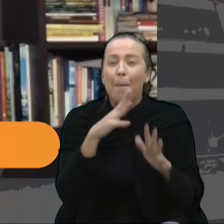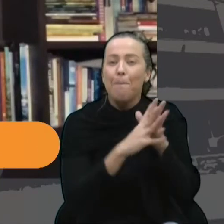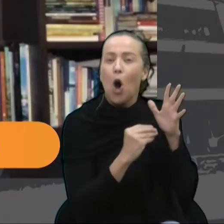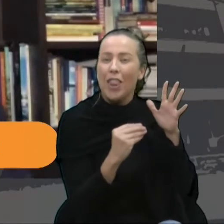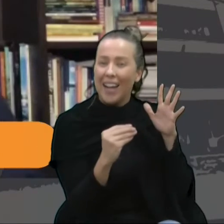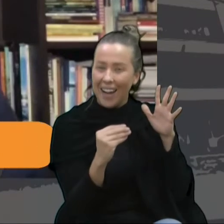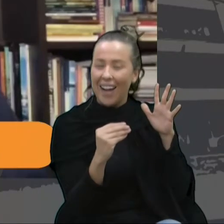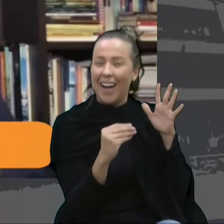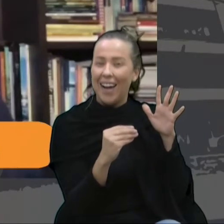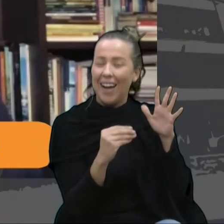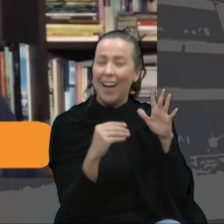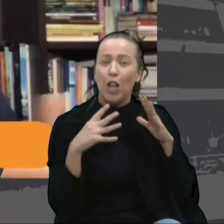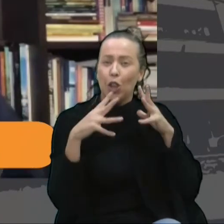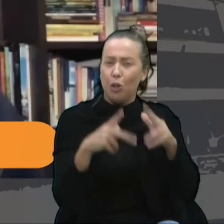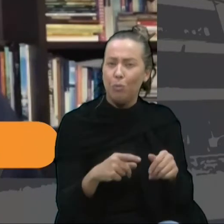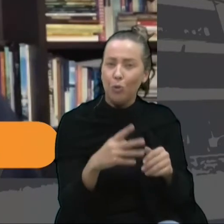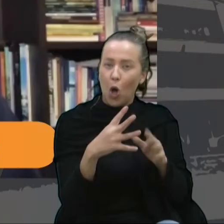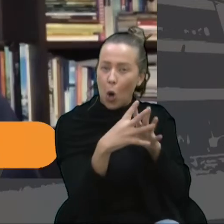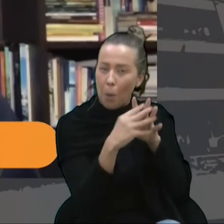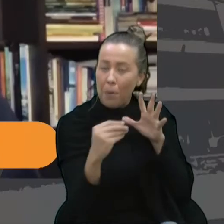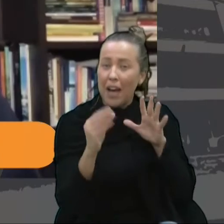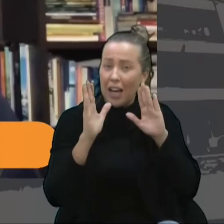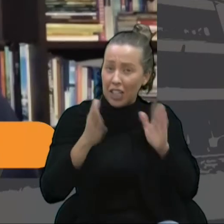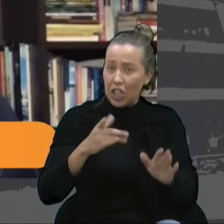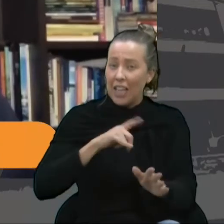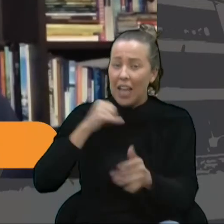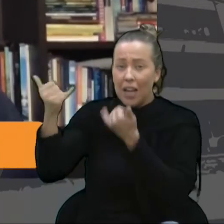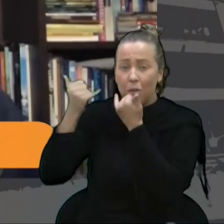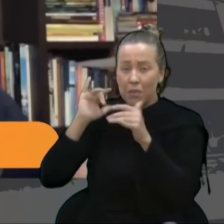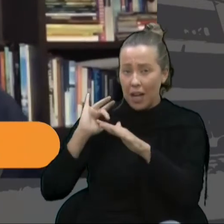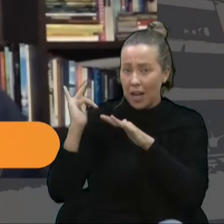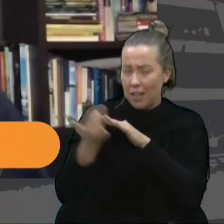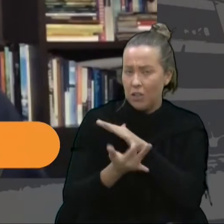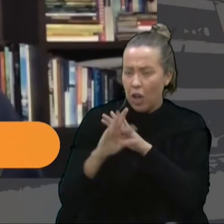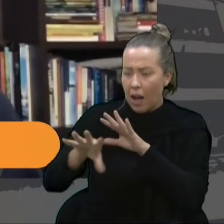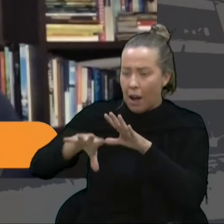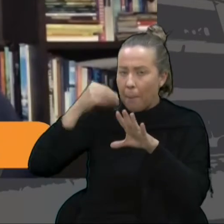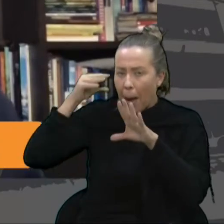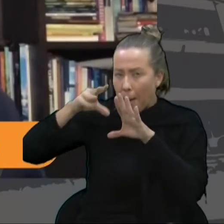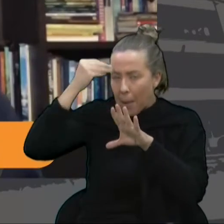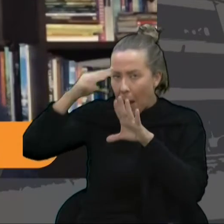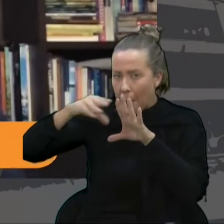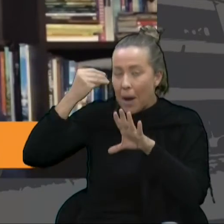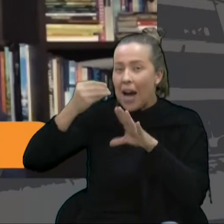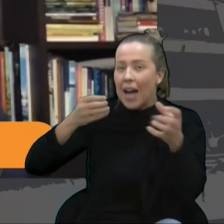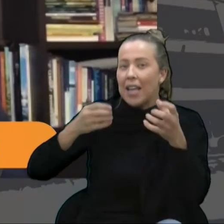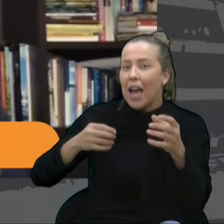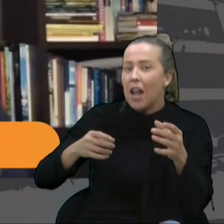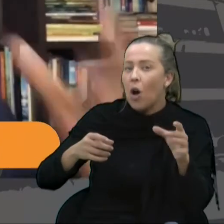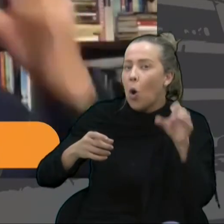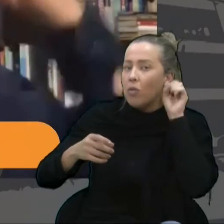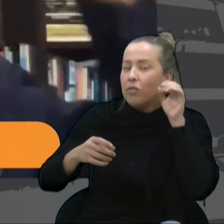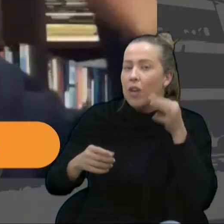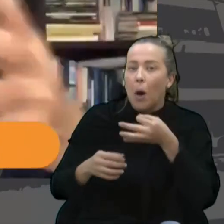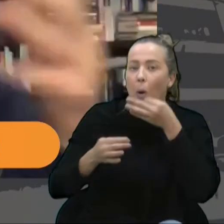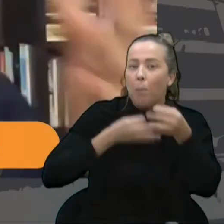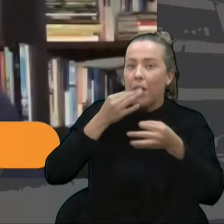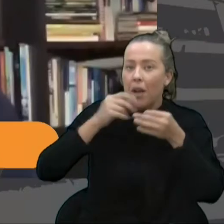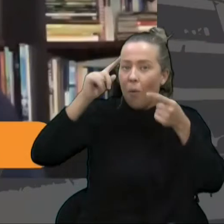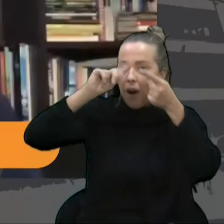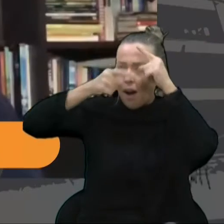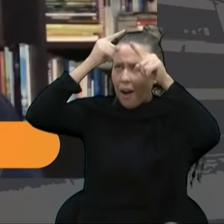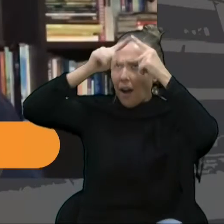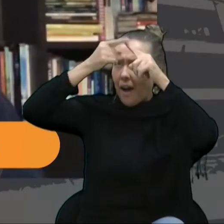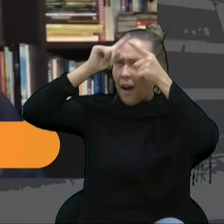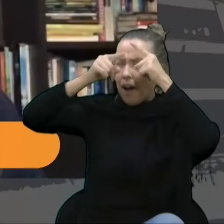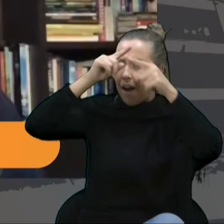que as pessoas já têm a informação pelas redes sociais e querem ouvir opinião, para mexer com a opinião delas